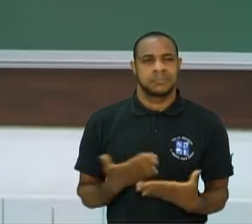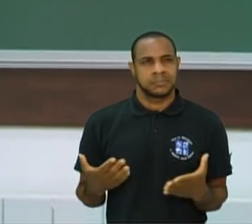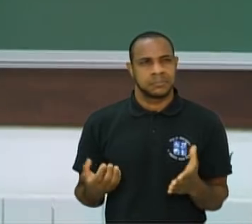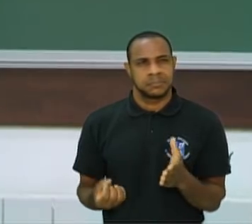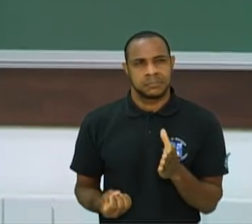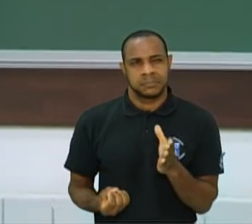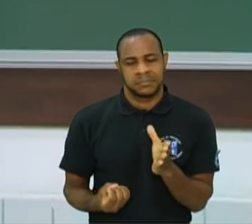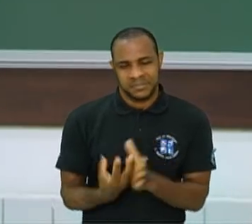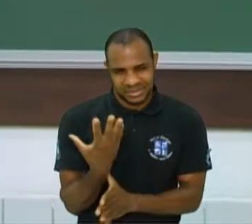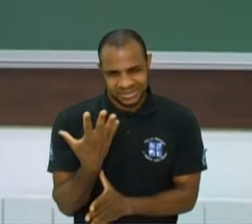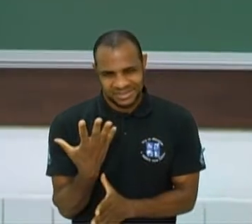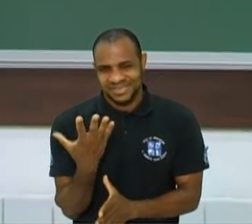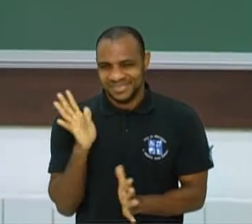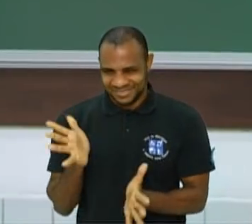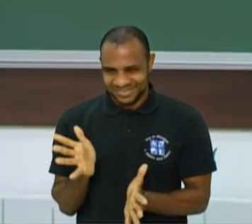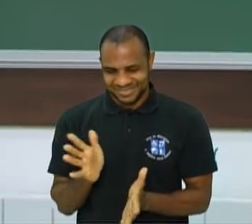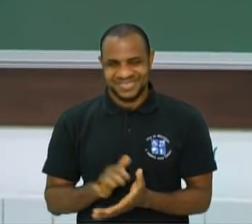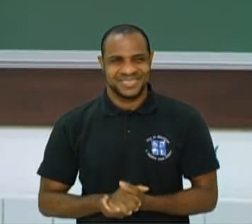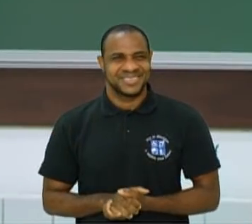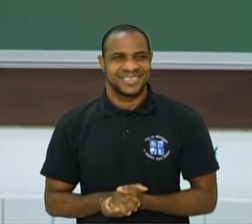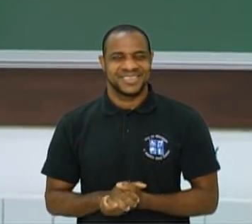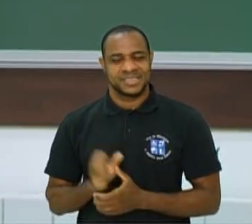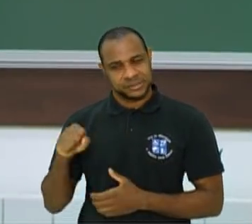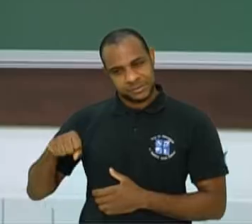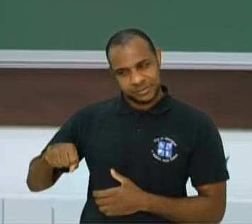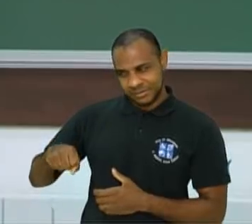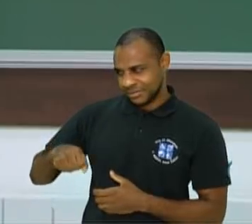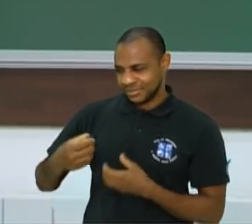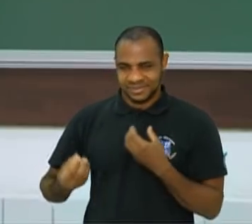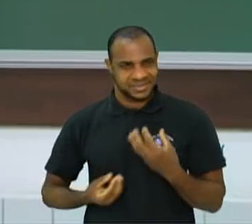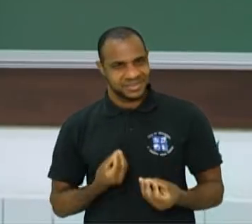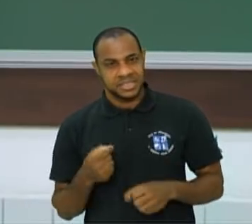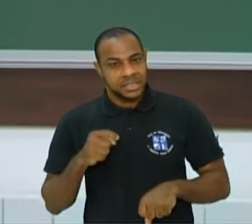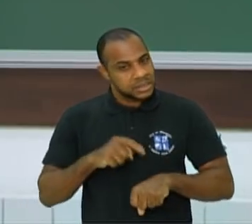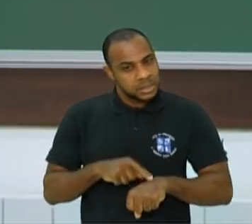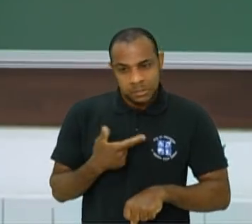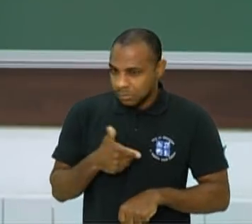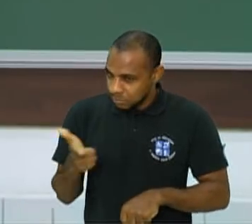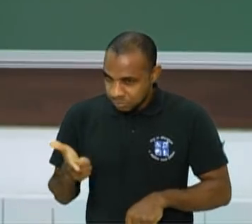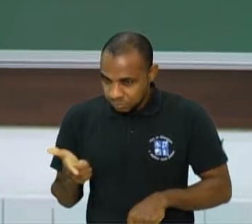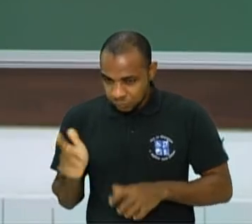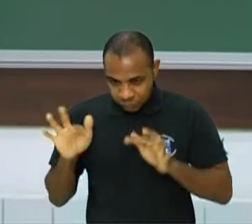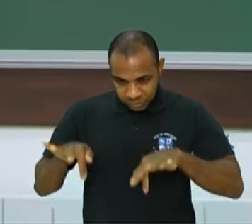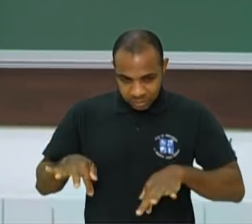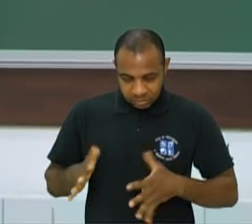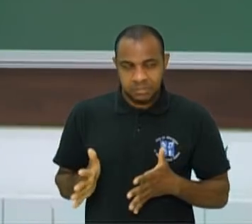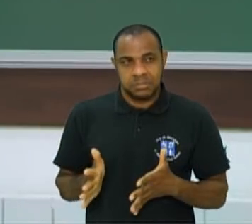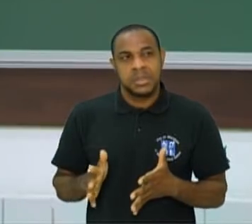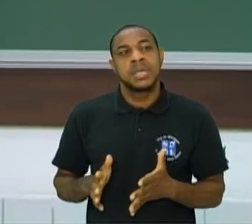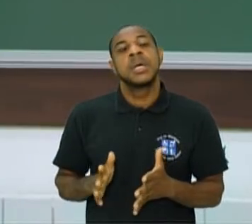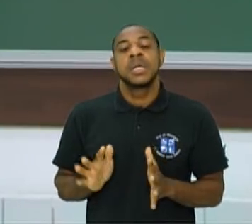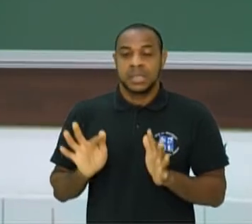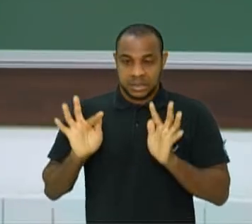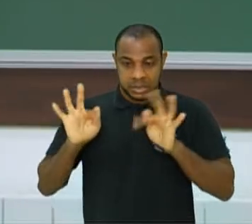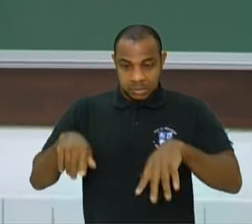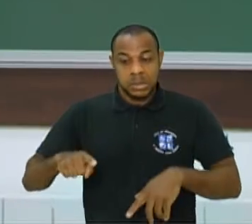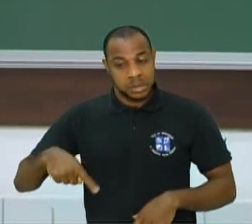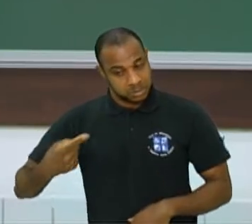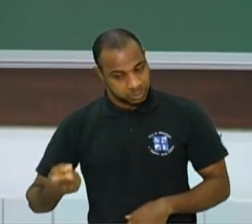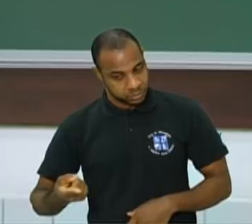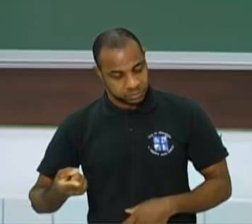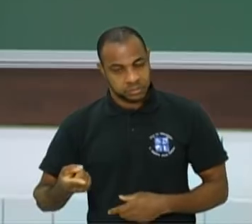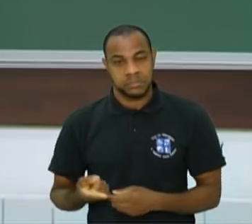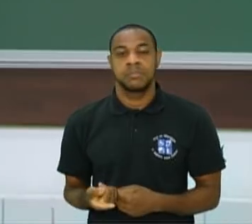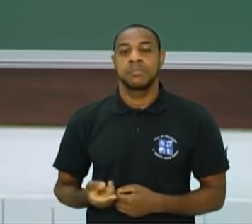criaram muita arte aí? Sim? Se não deu tempo de terminar a arte que você começou, que termina depois, tá bom?